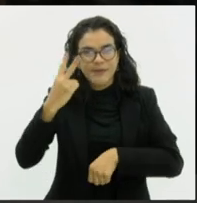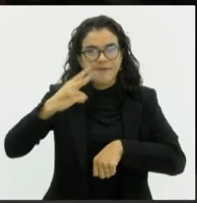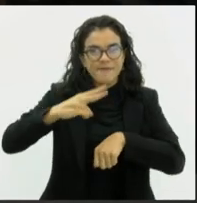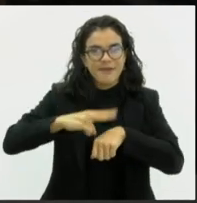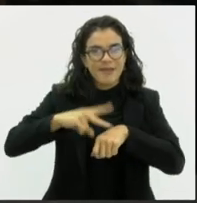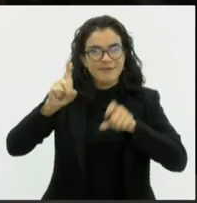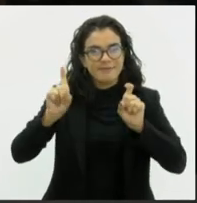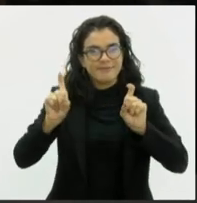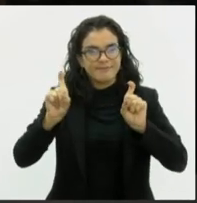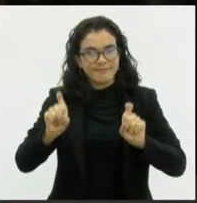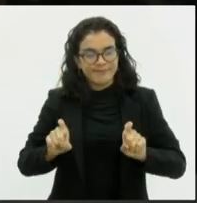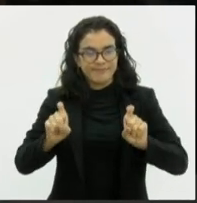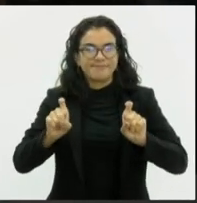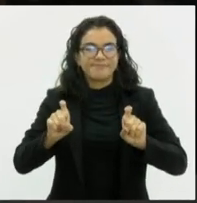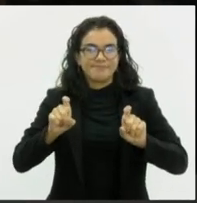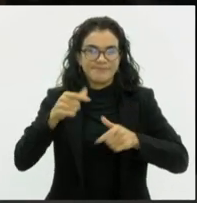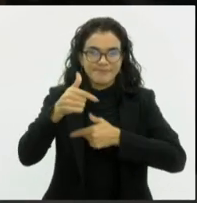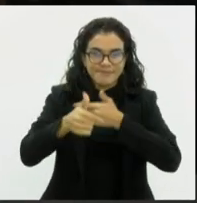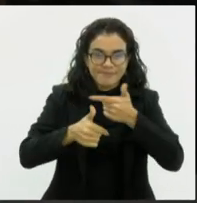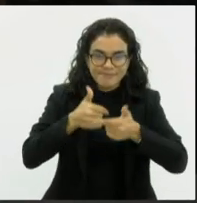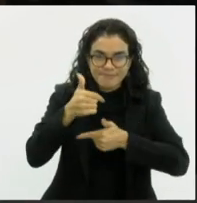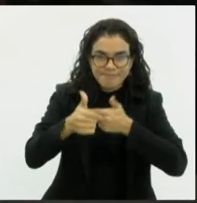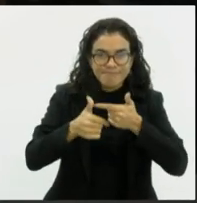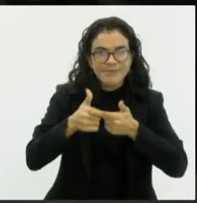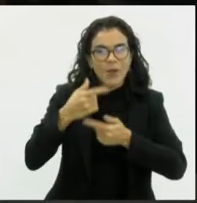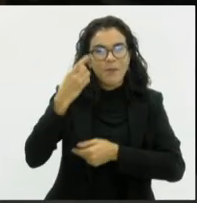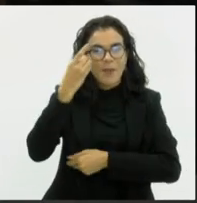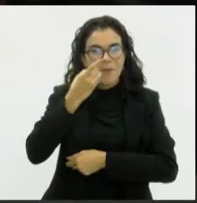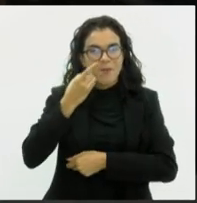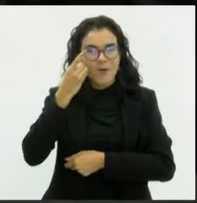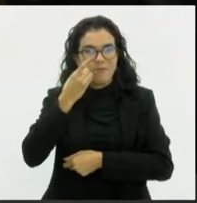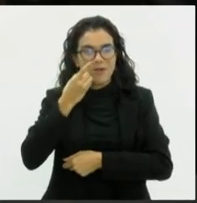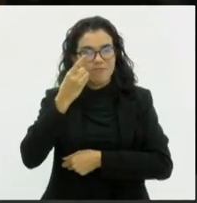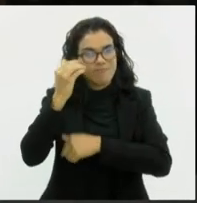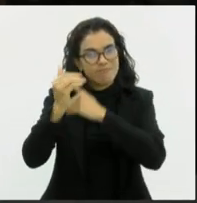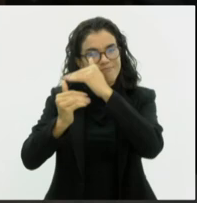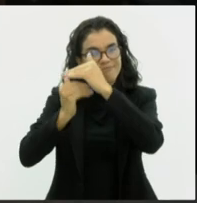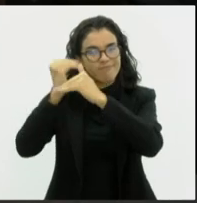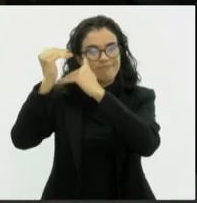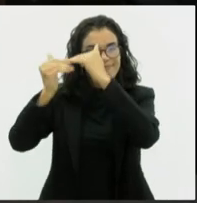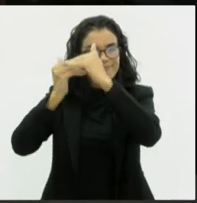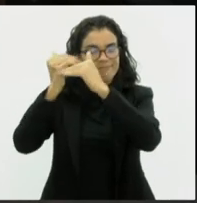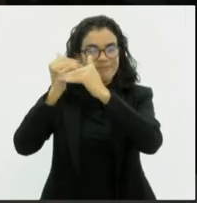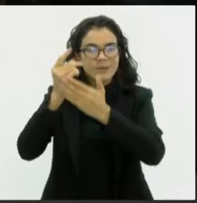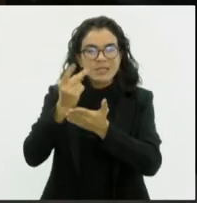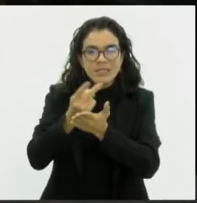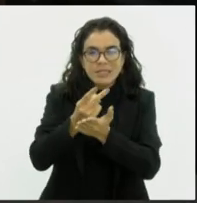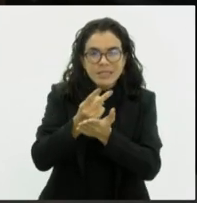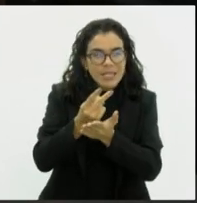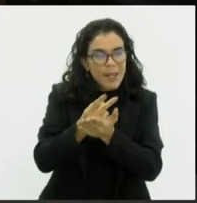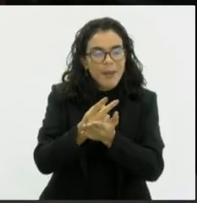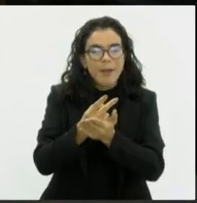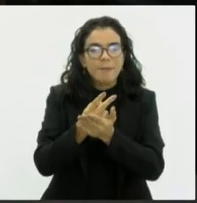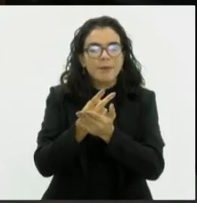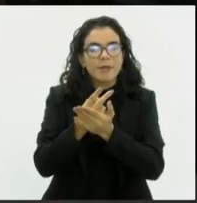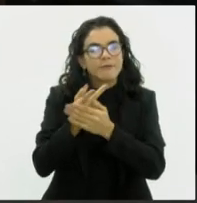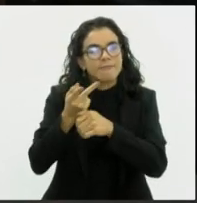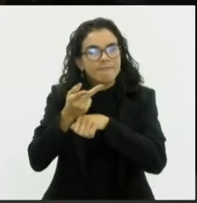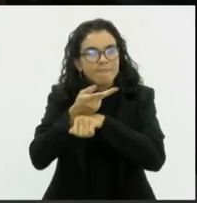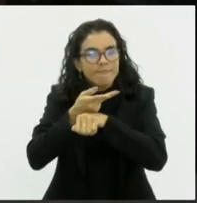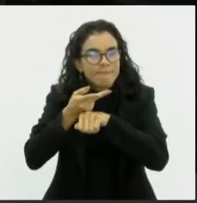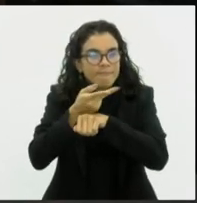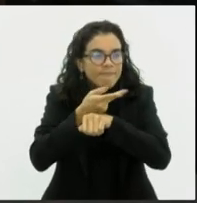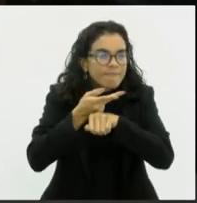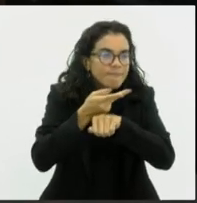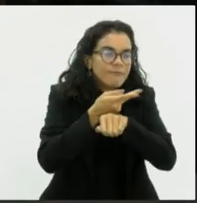uma oportunidade para aprender e crescer como parlamentar, sempre em busca de